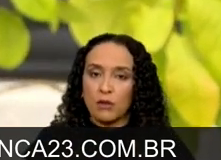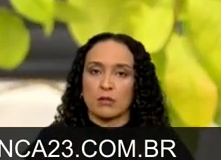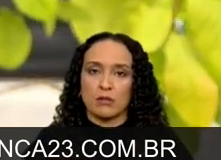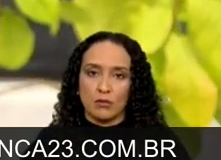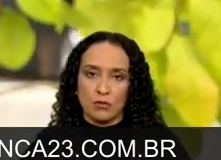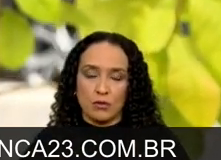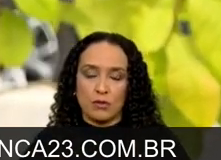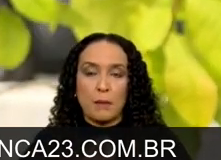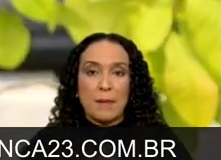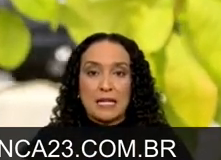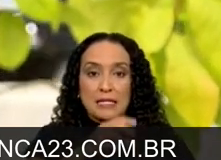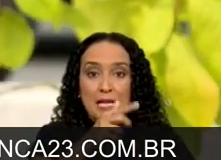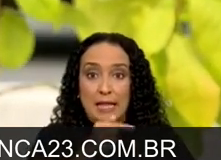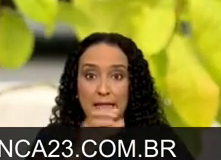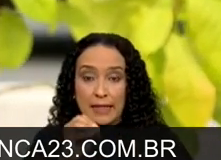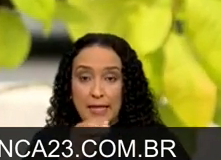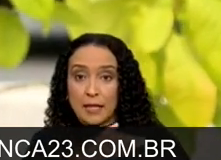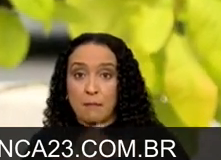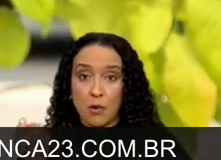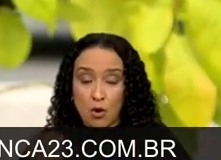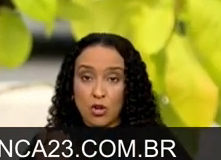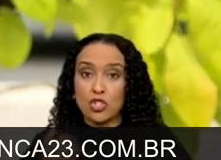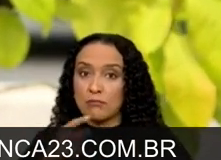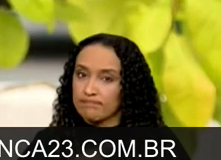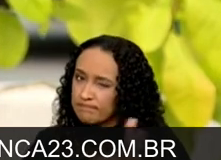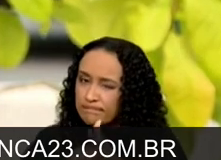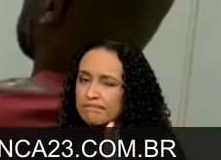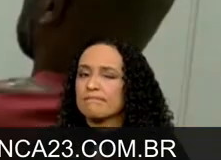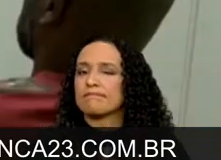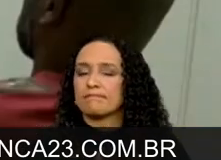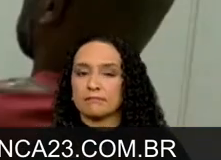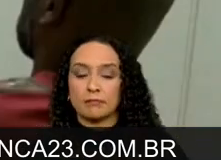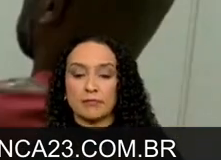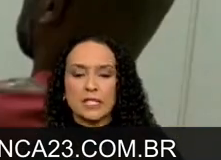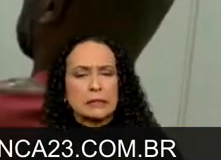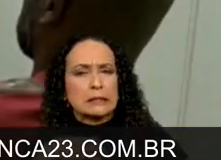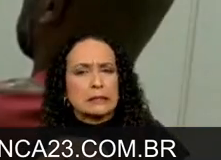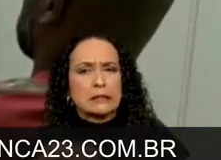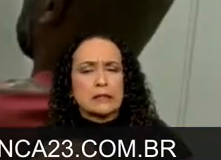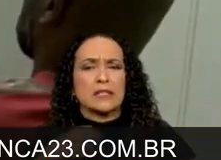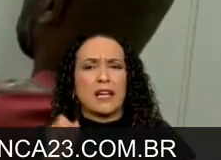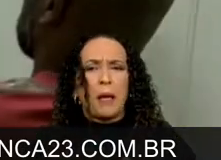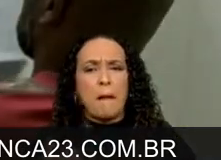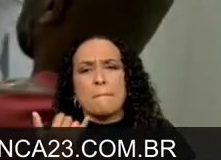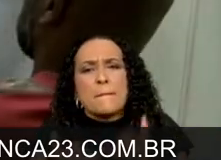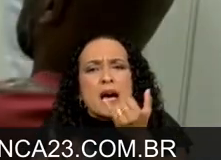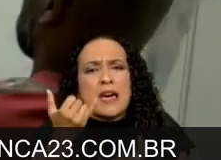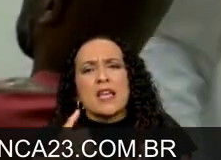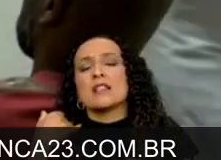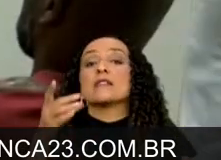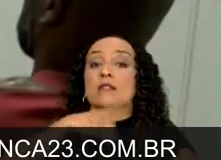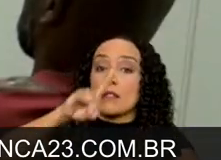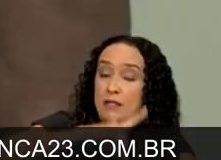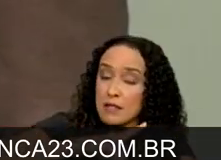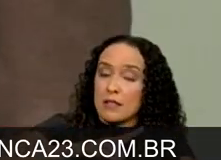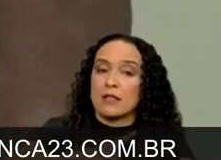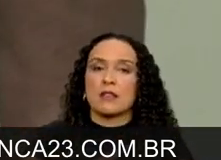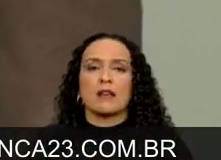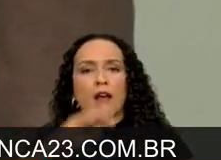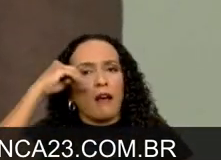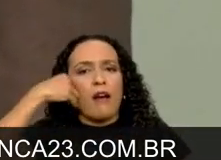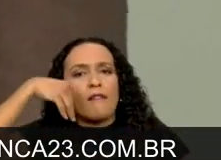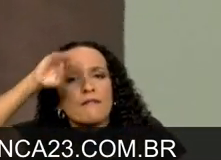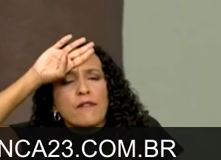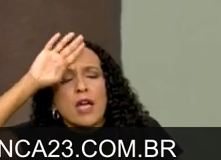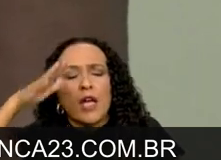doença e mais de 70 mortes estão em investigação. Os sintomas são parecidos com os da dengue, com febre